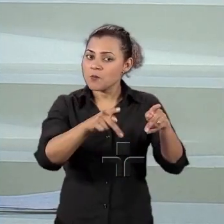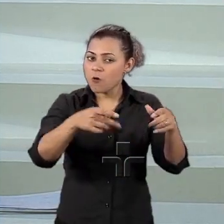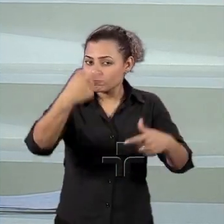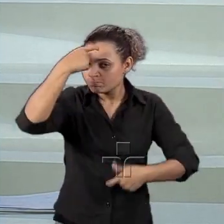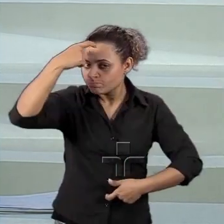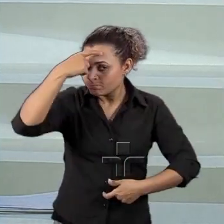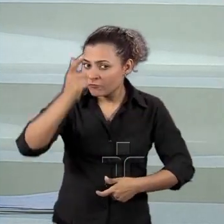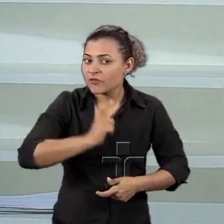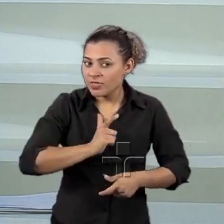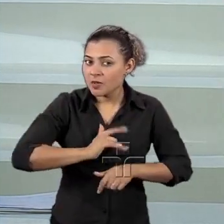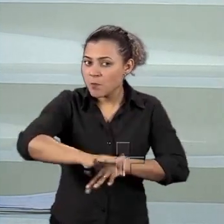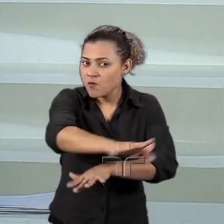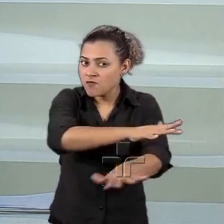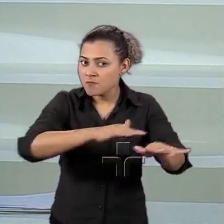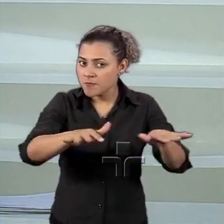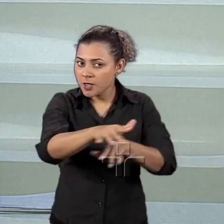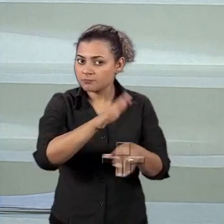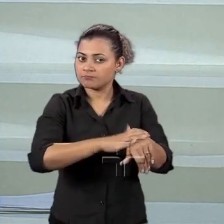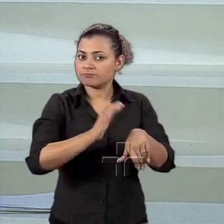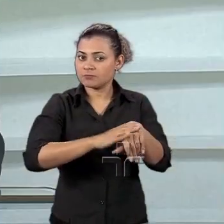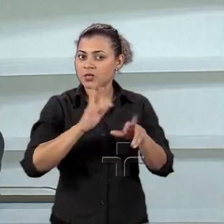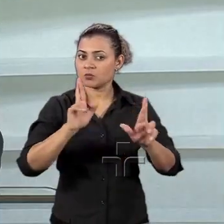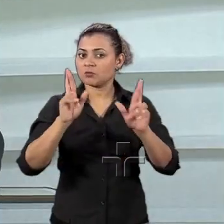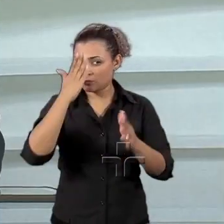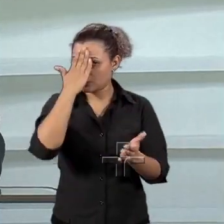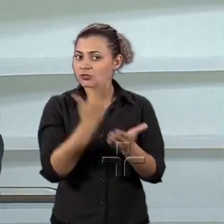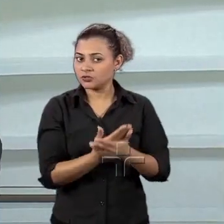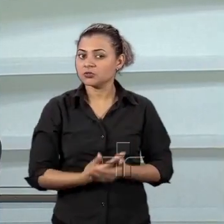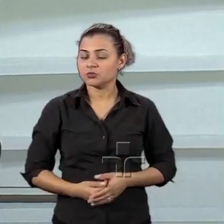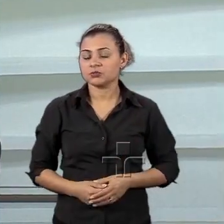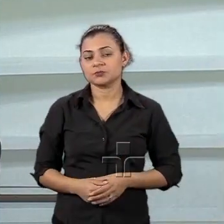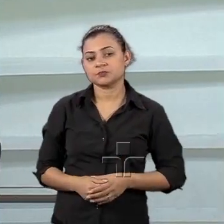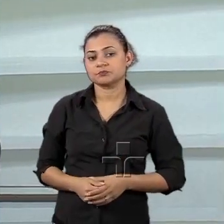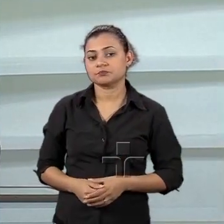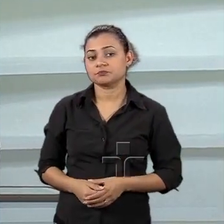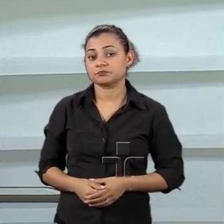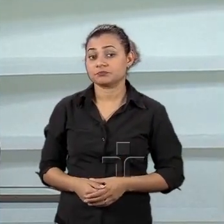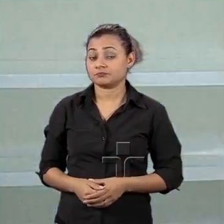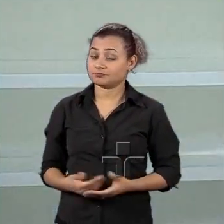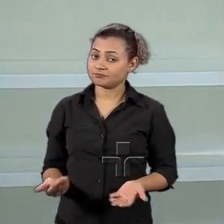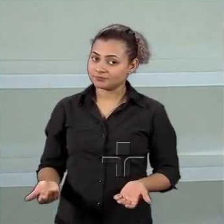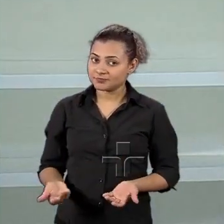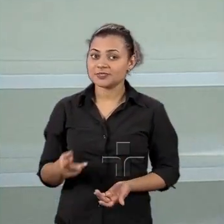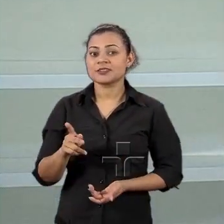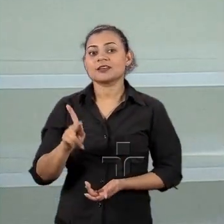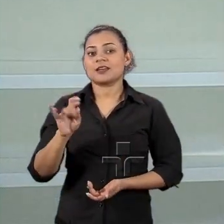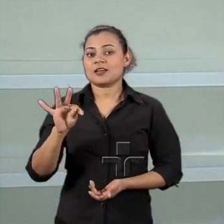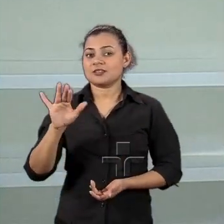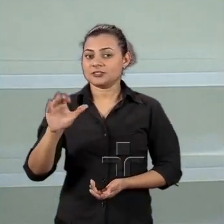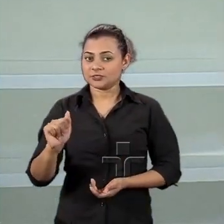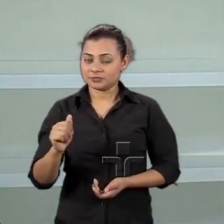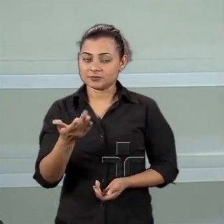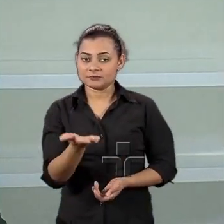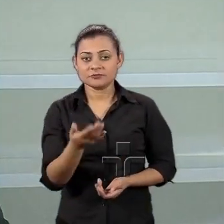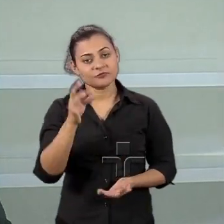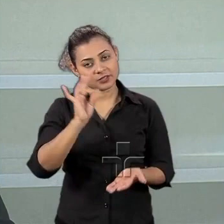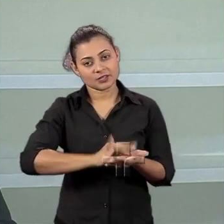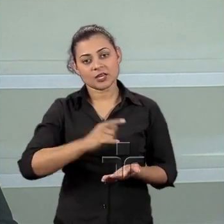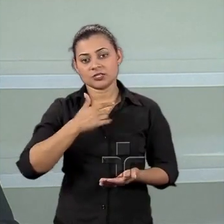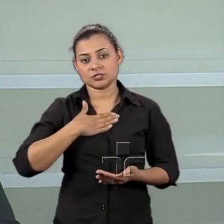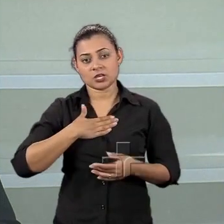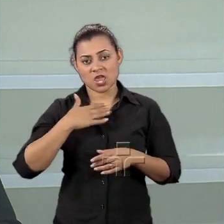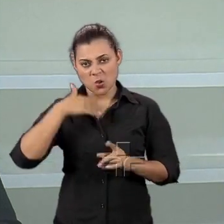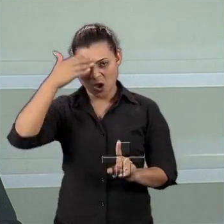esse movimento por conta própria? Espero que sim. Na verdade, Ricardo, eu não culpo